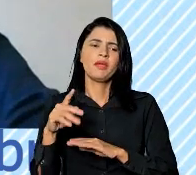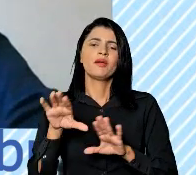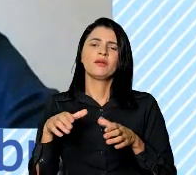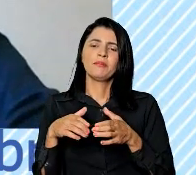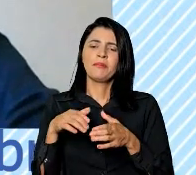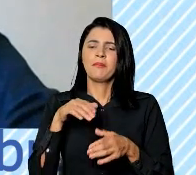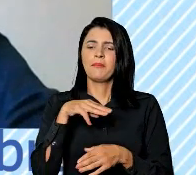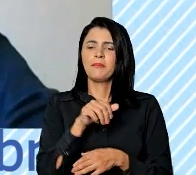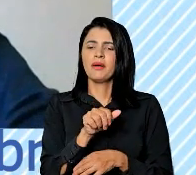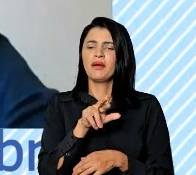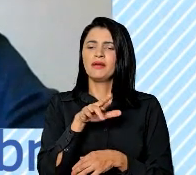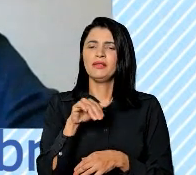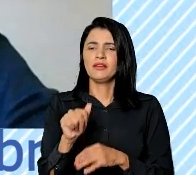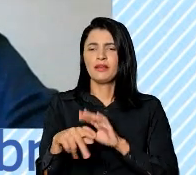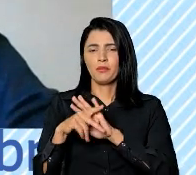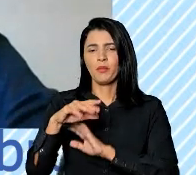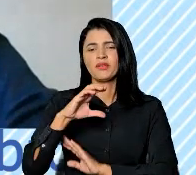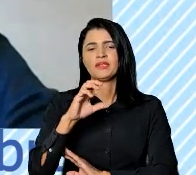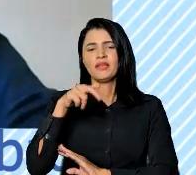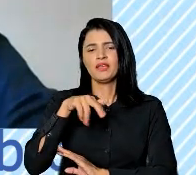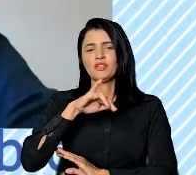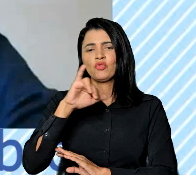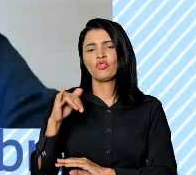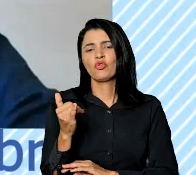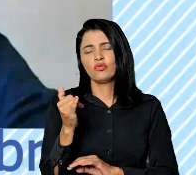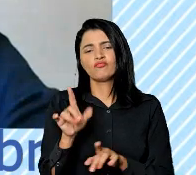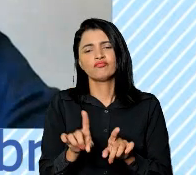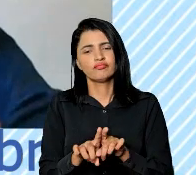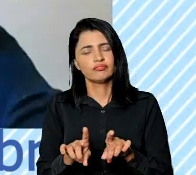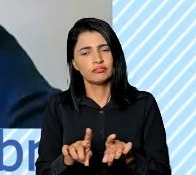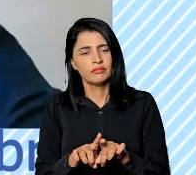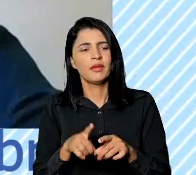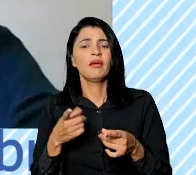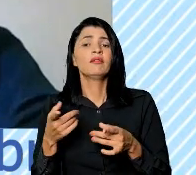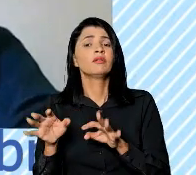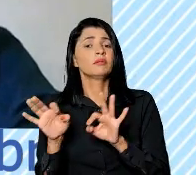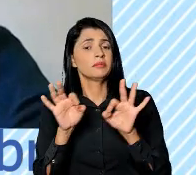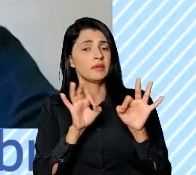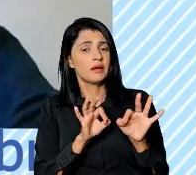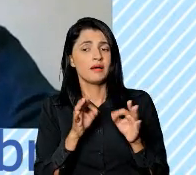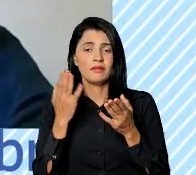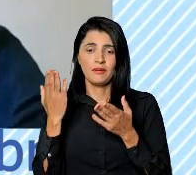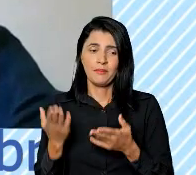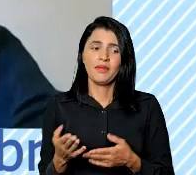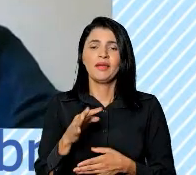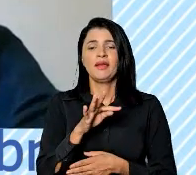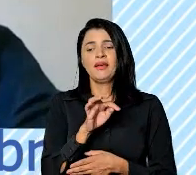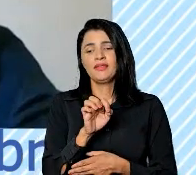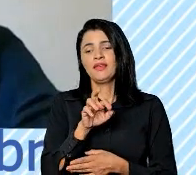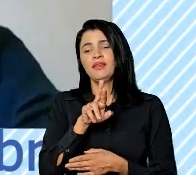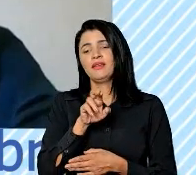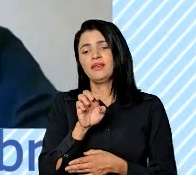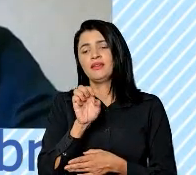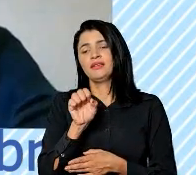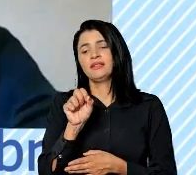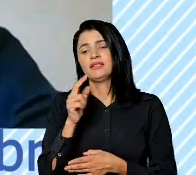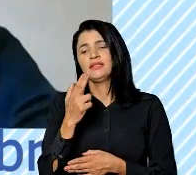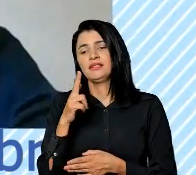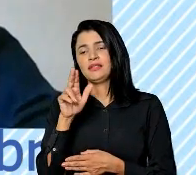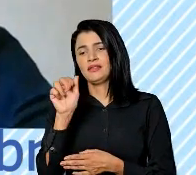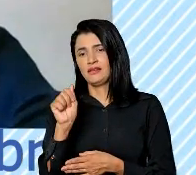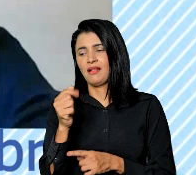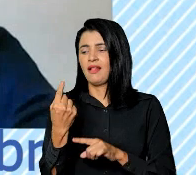Willi, do CNJ. Toda essa ação também foi acompanhada pela desembargadora Terezinha desde